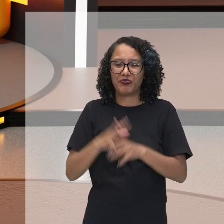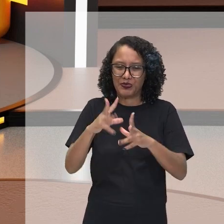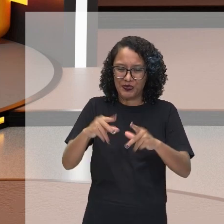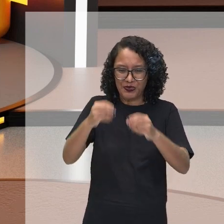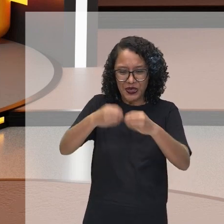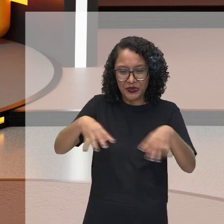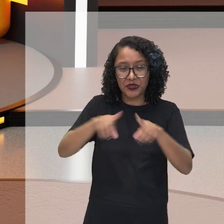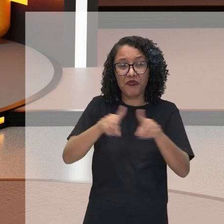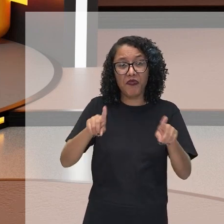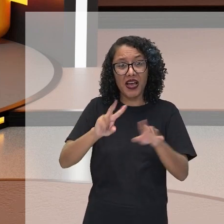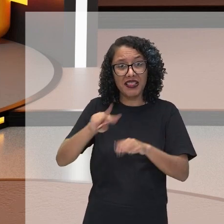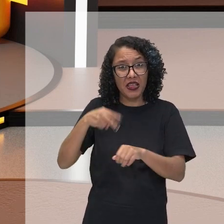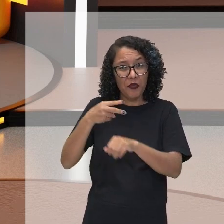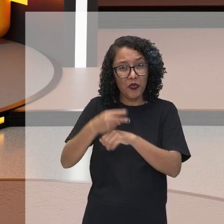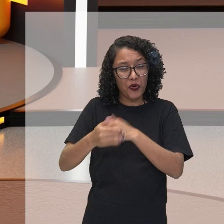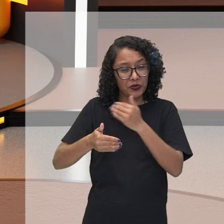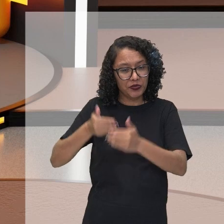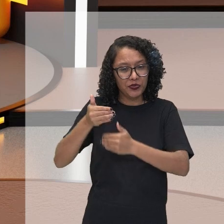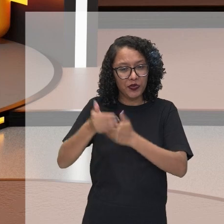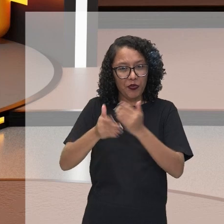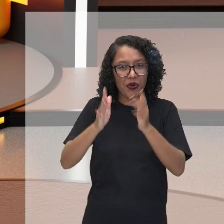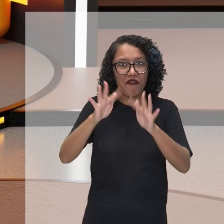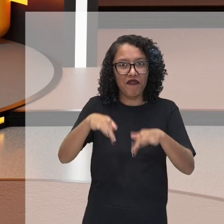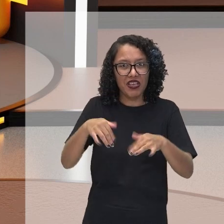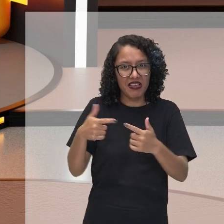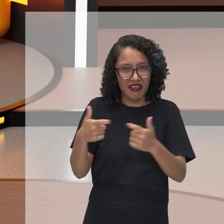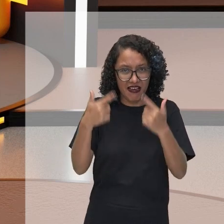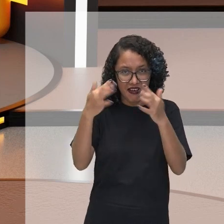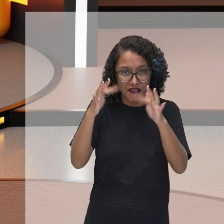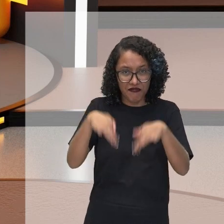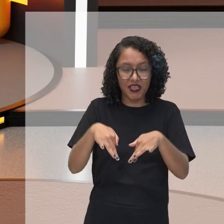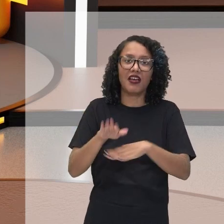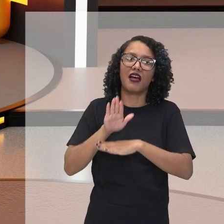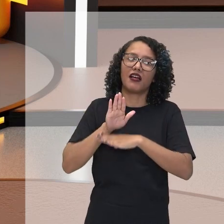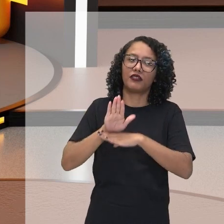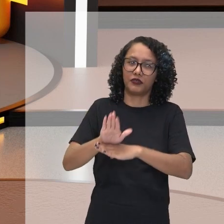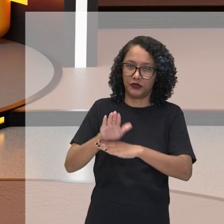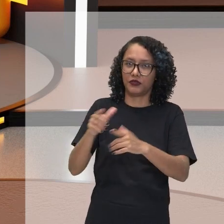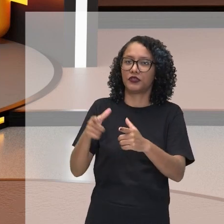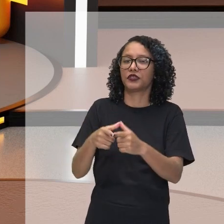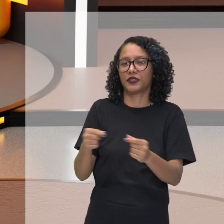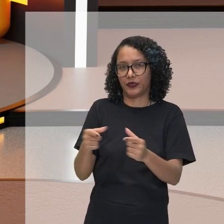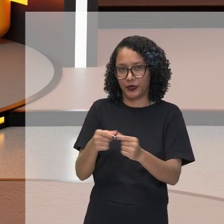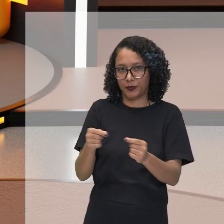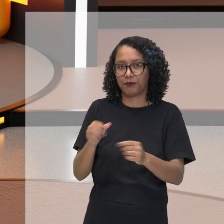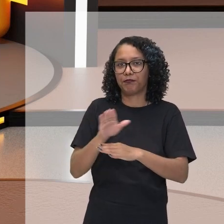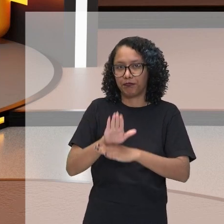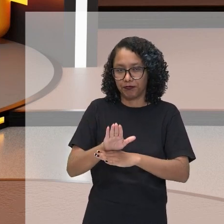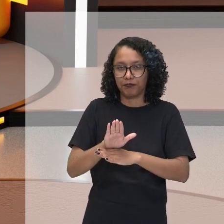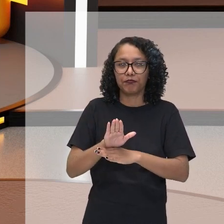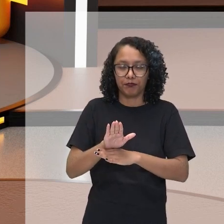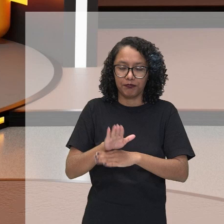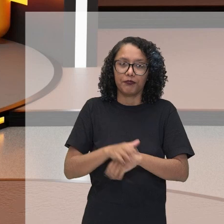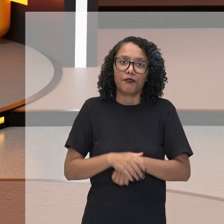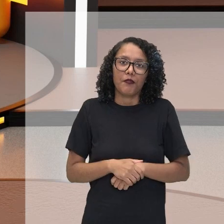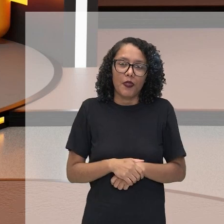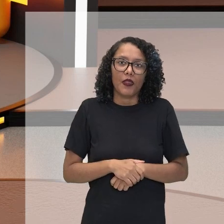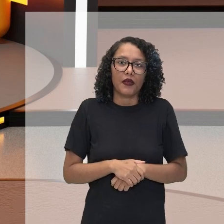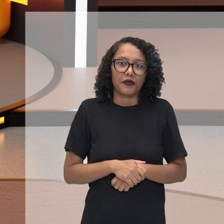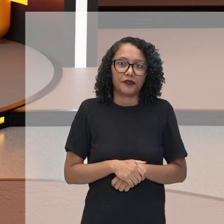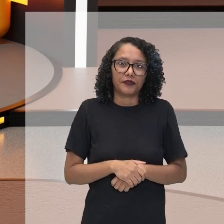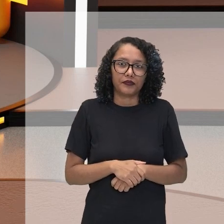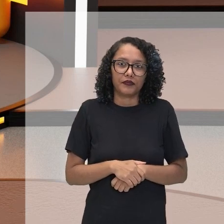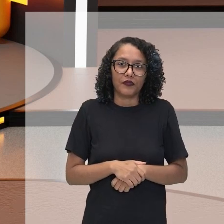o fim da Segunda Guerra Mundial, acabou ajudando, o Japão. O que ele vai